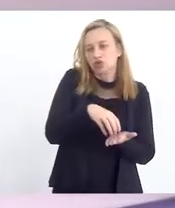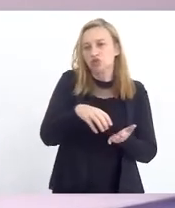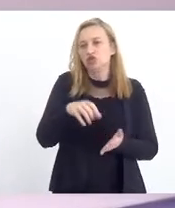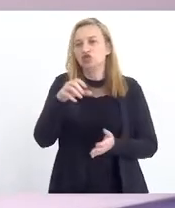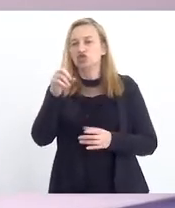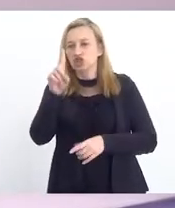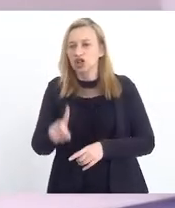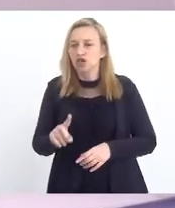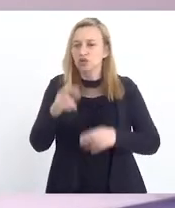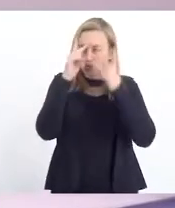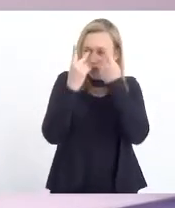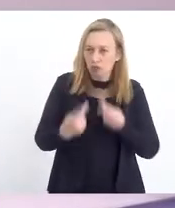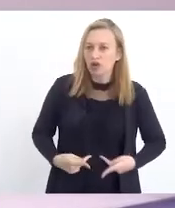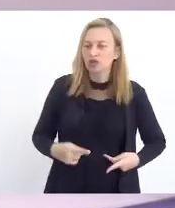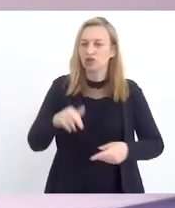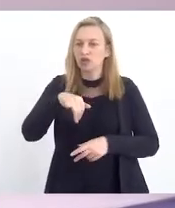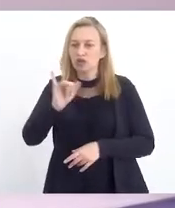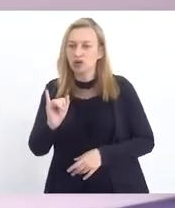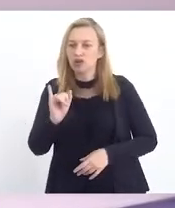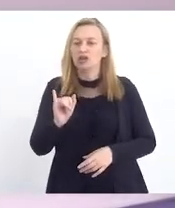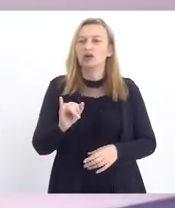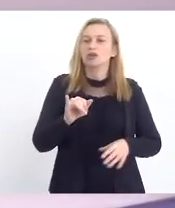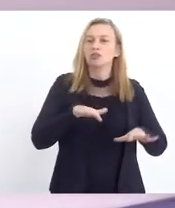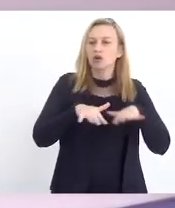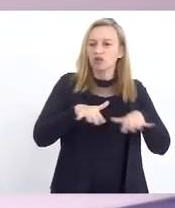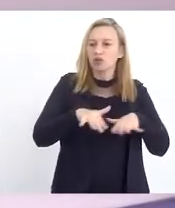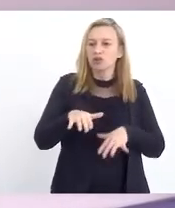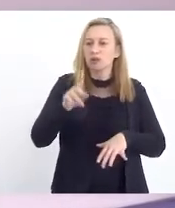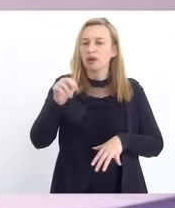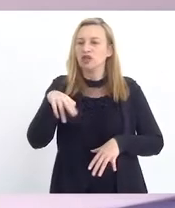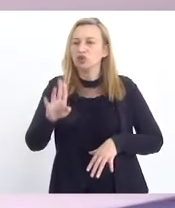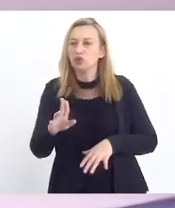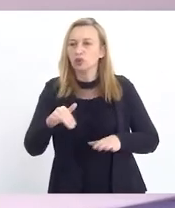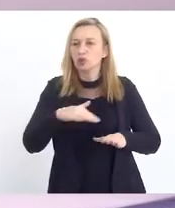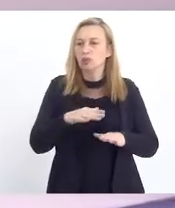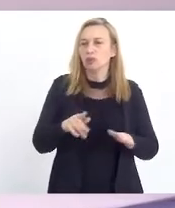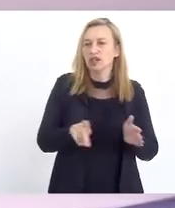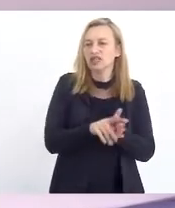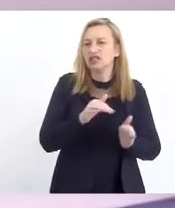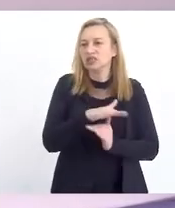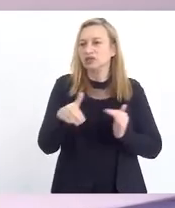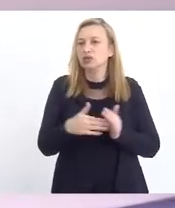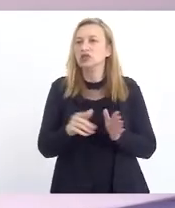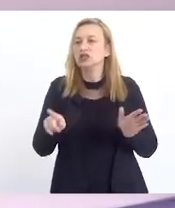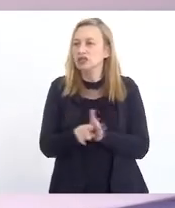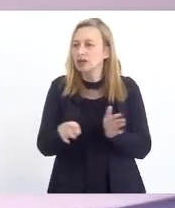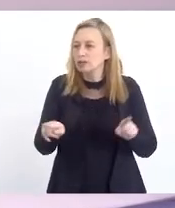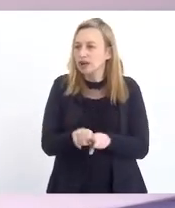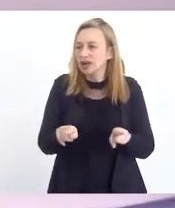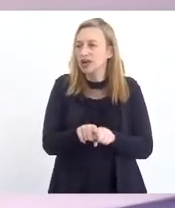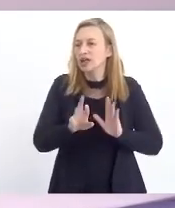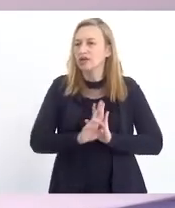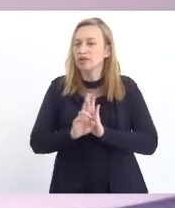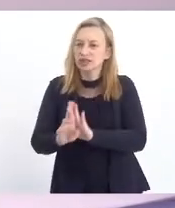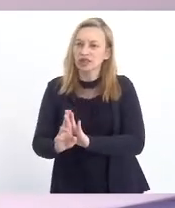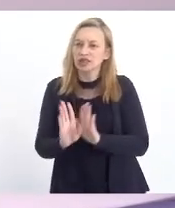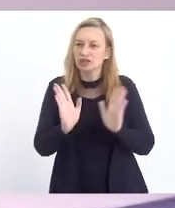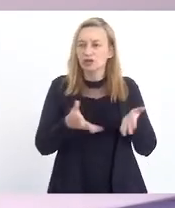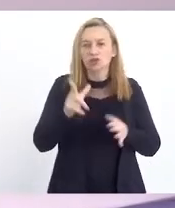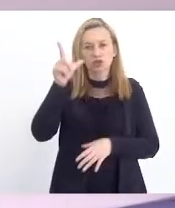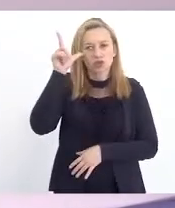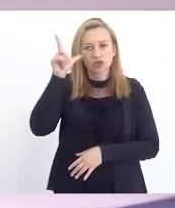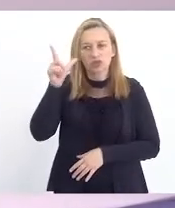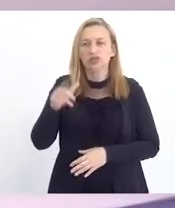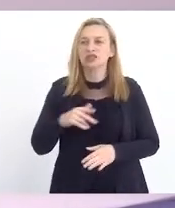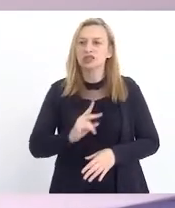Centro Renascer, Movimento Guandu para Todos, Amas Guandu, e também as representações, Lucinha, sempre presente conosco aqui, Luiz Paulo, nas